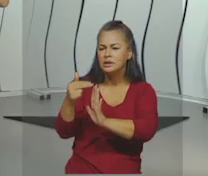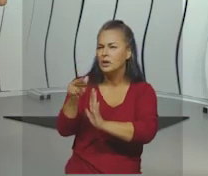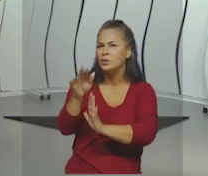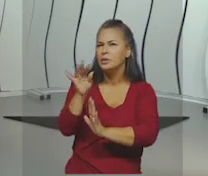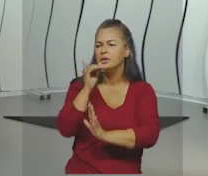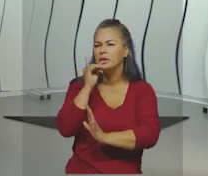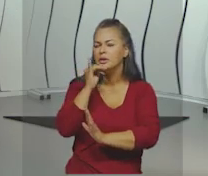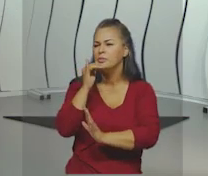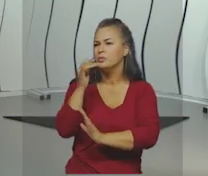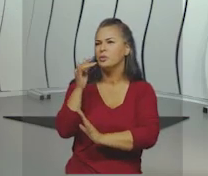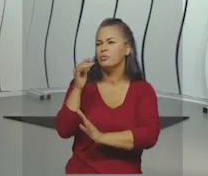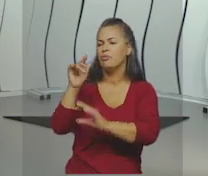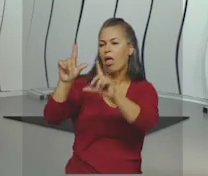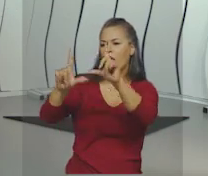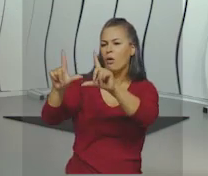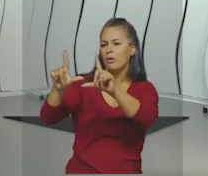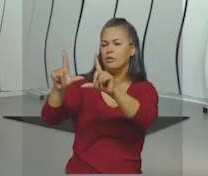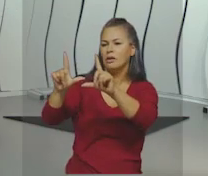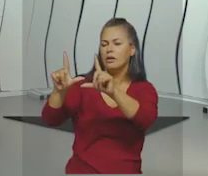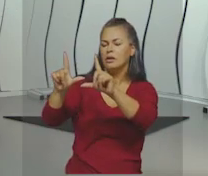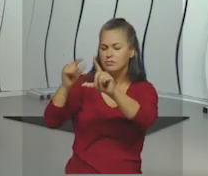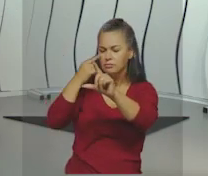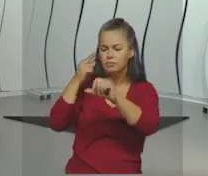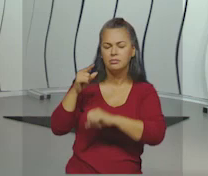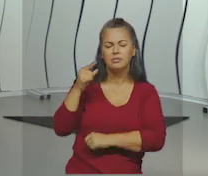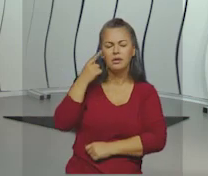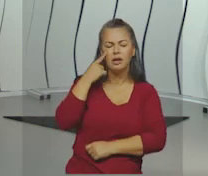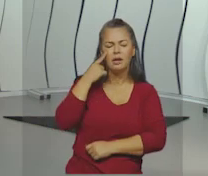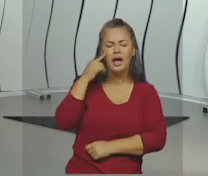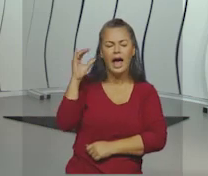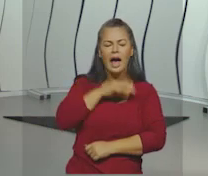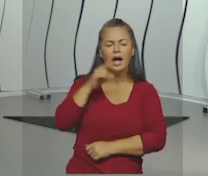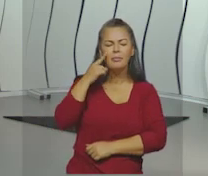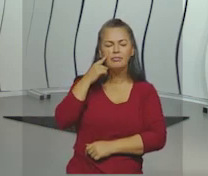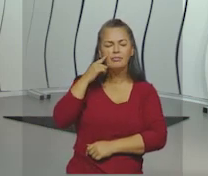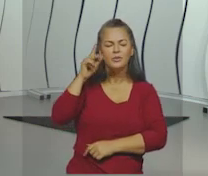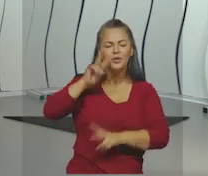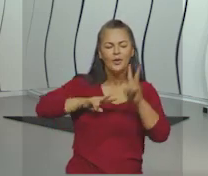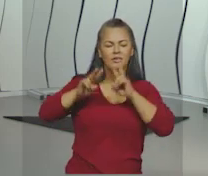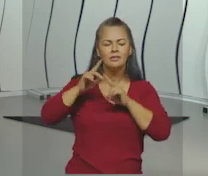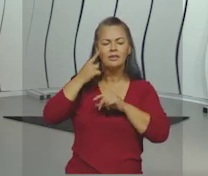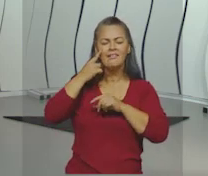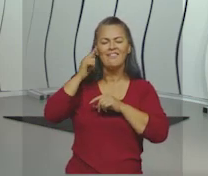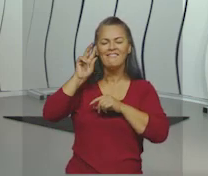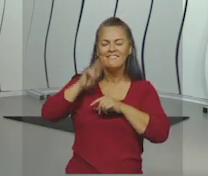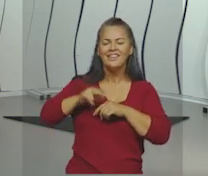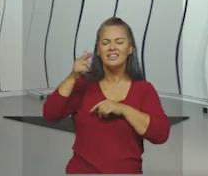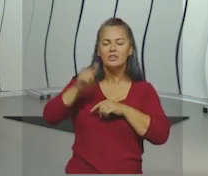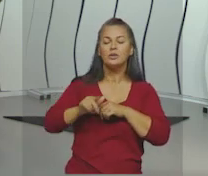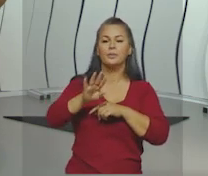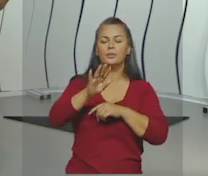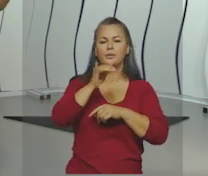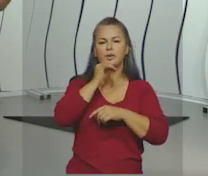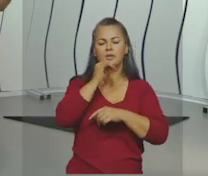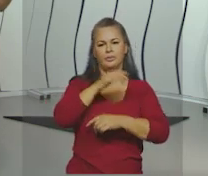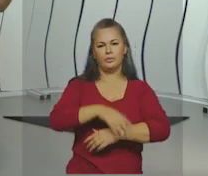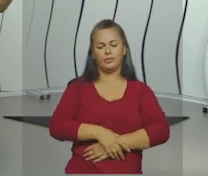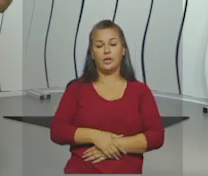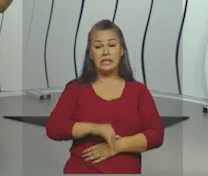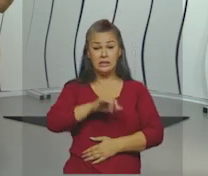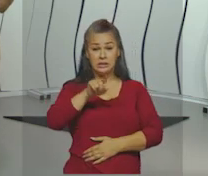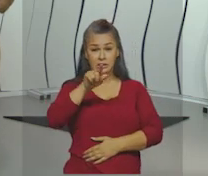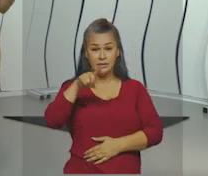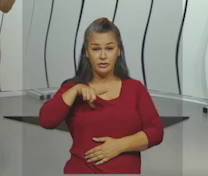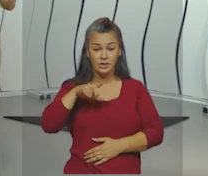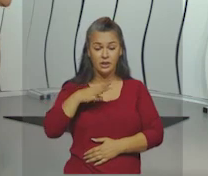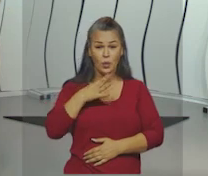no seu quarto, você consegue ainda enxergar as coisas que estão no seu quarto. Ou então, de noite, você caminhar no seu quarto à noite, você